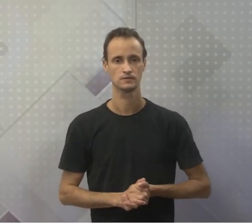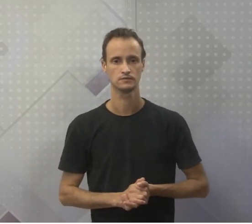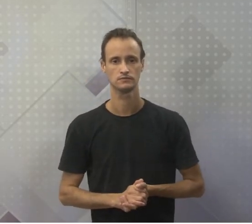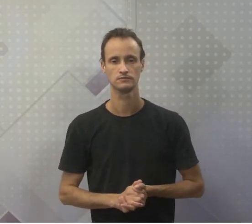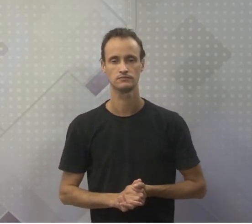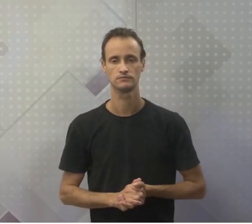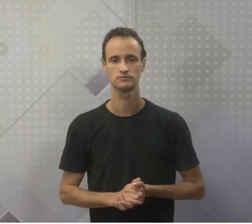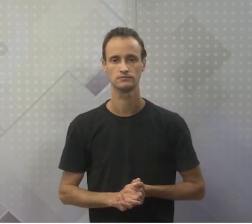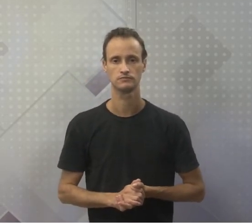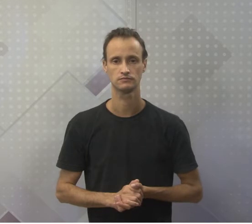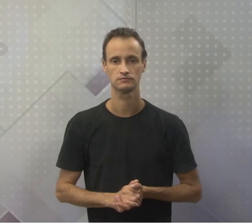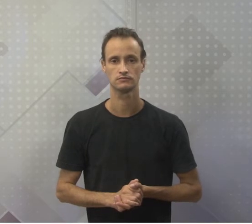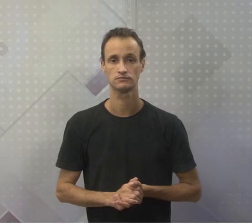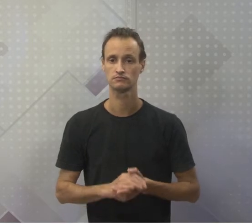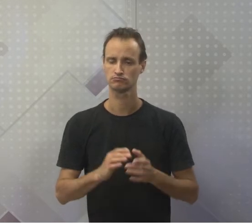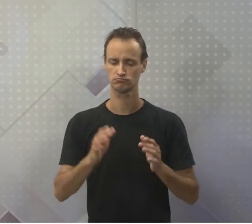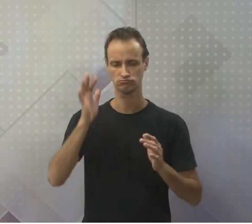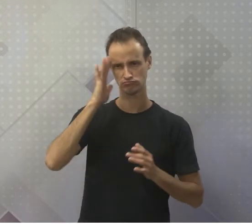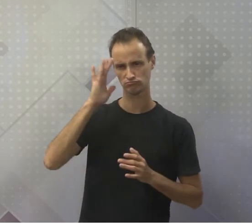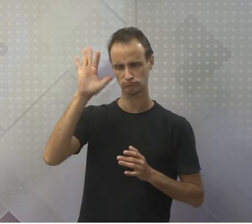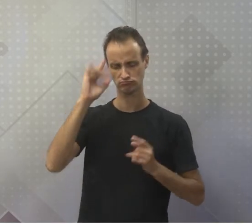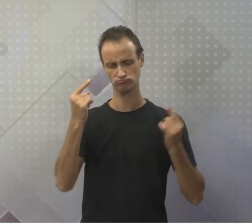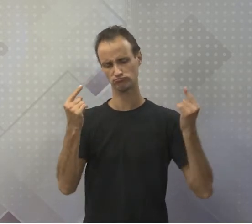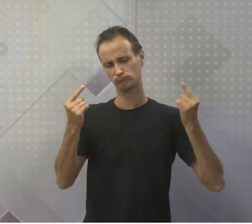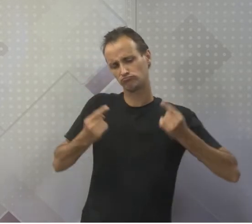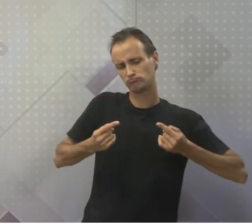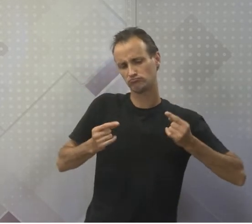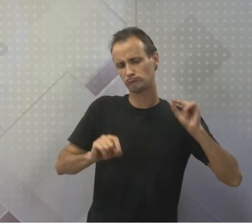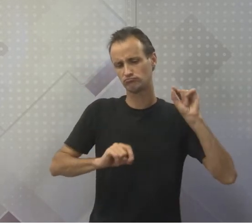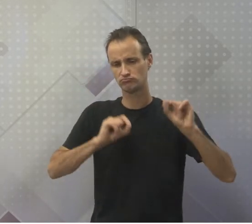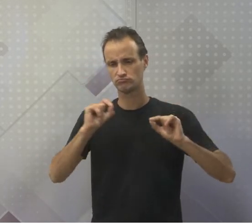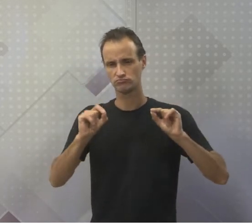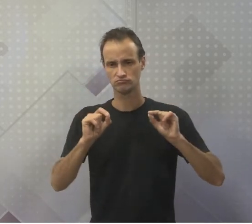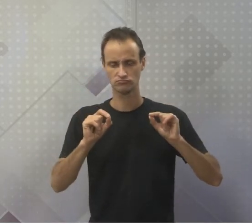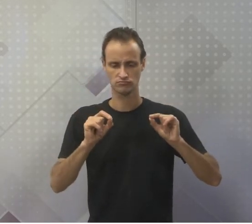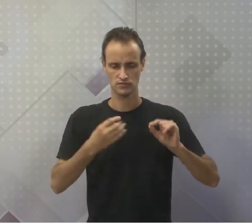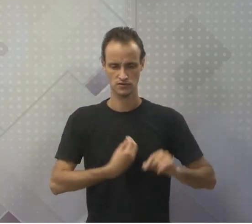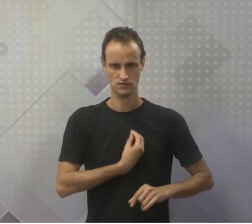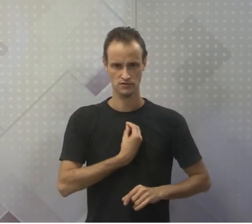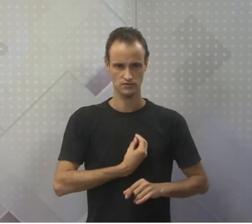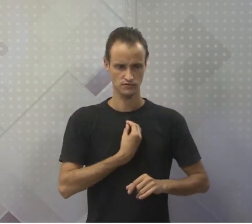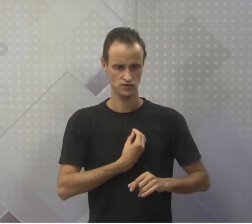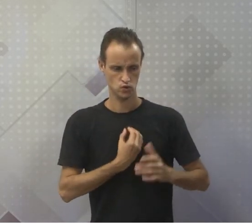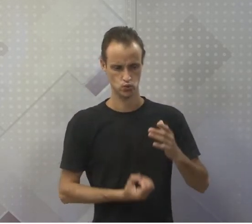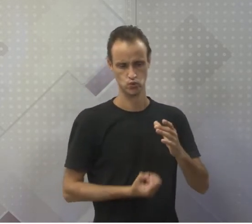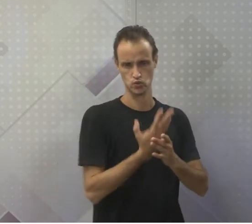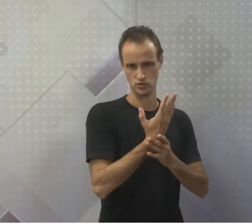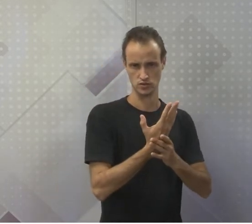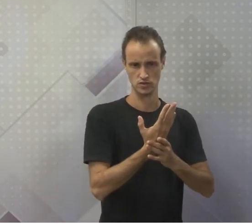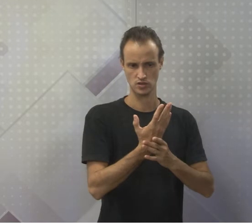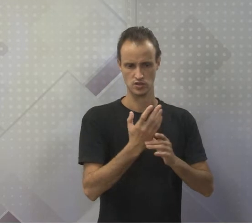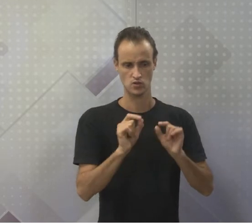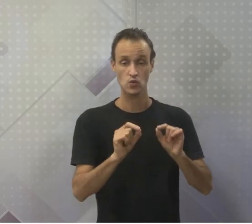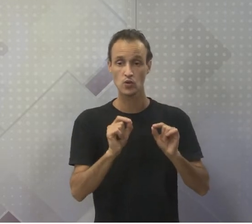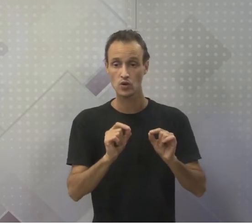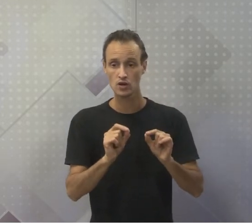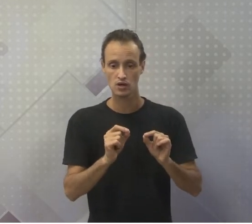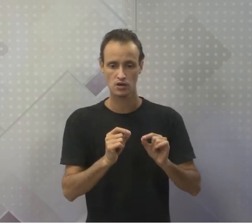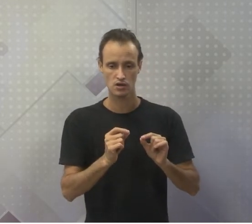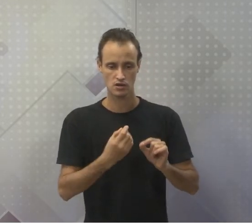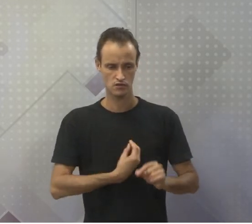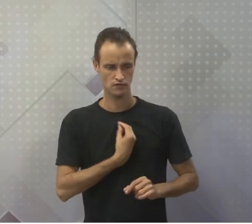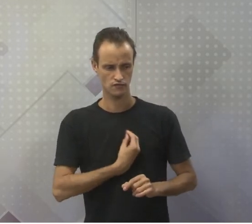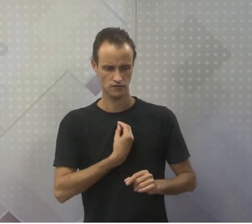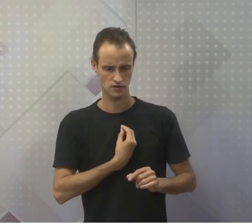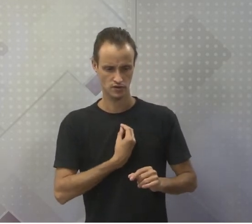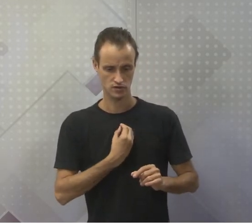Para se contrapor a essa teoria que diz, há ausência biovida, gênesis ou origem, a ausência da vida